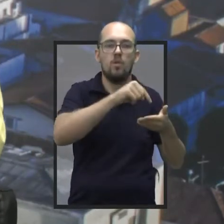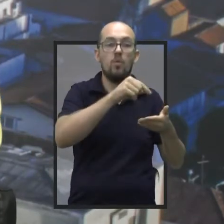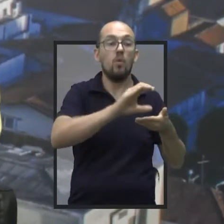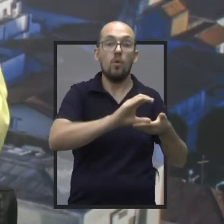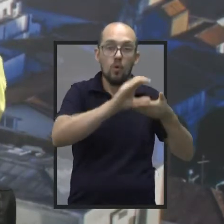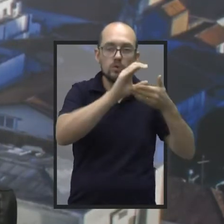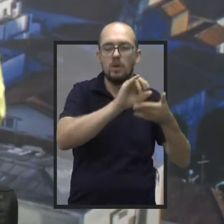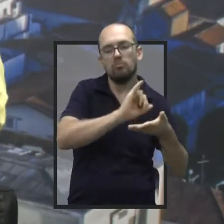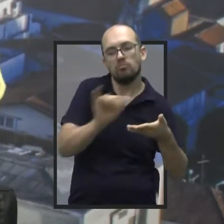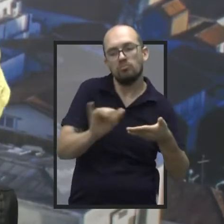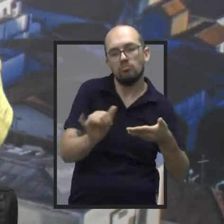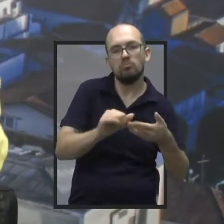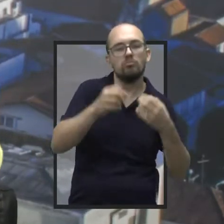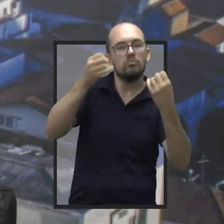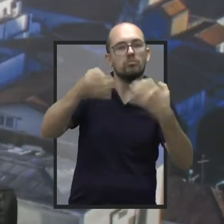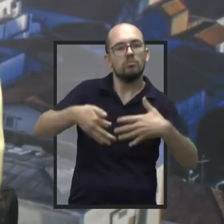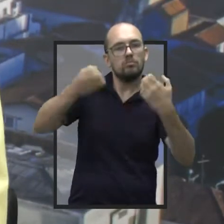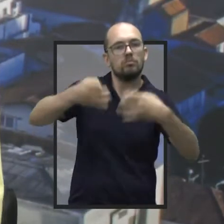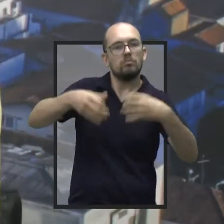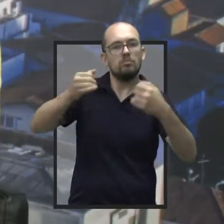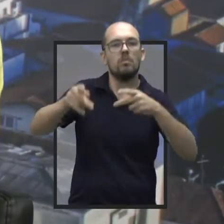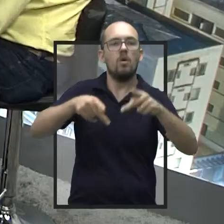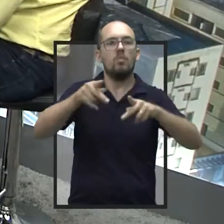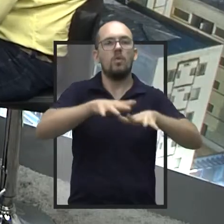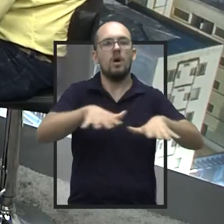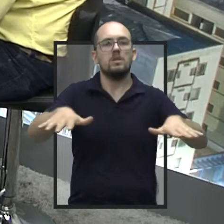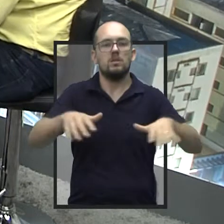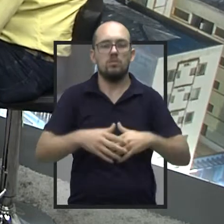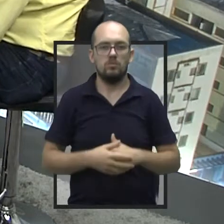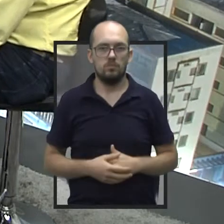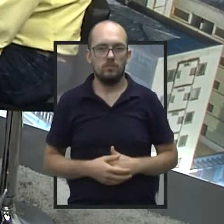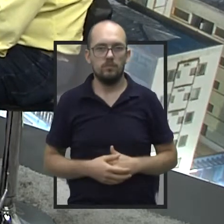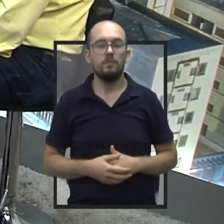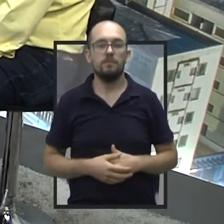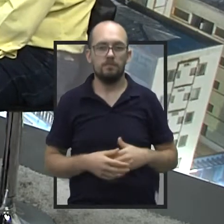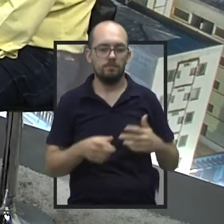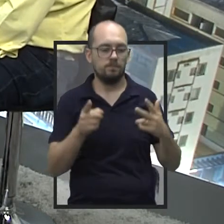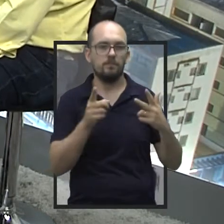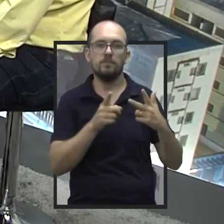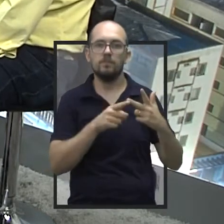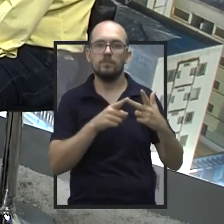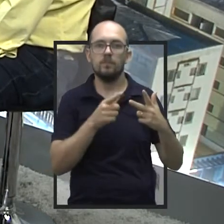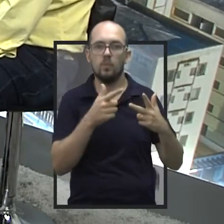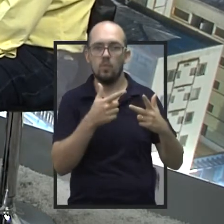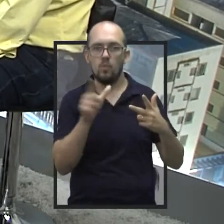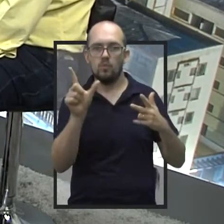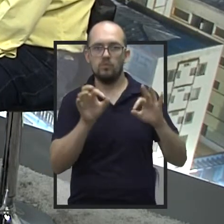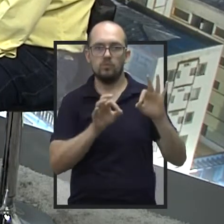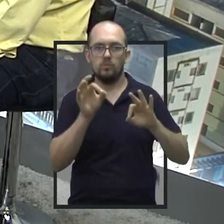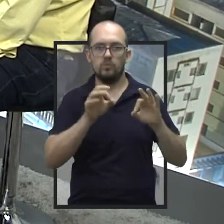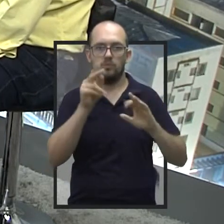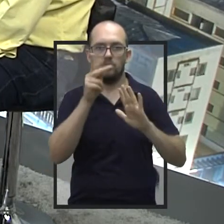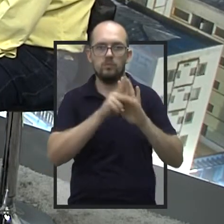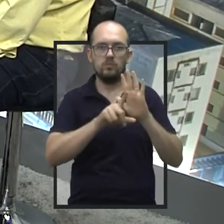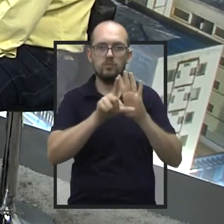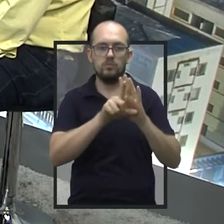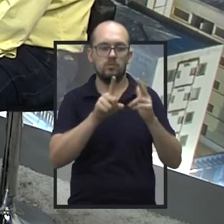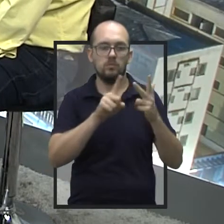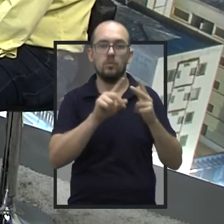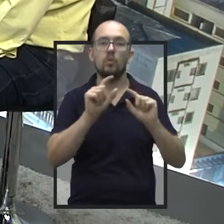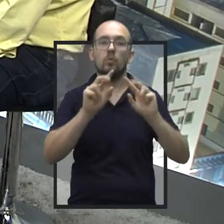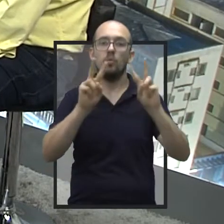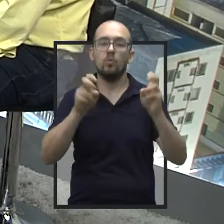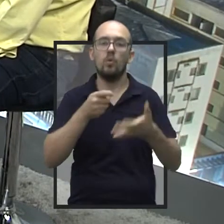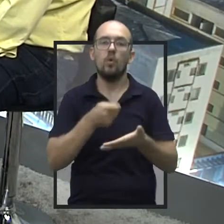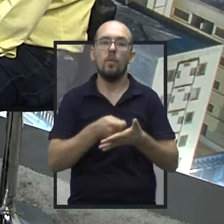presta o serviço de esclarecimento à população. Bom, o outro projeto do senhor também obriga a prefeitura a divulgar os custos com